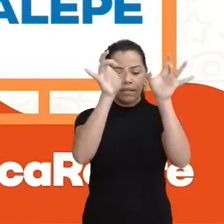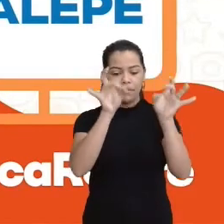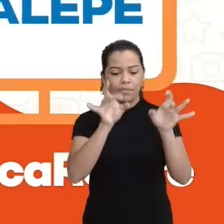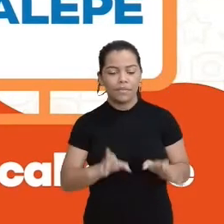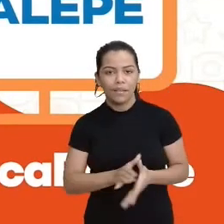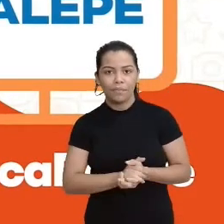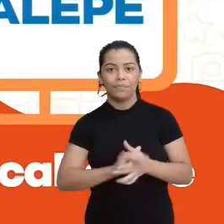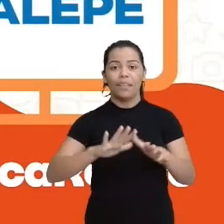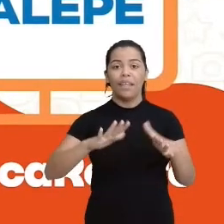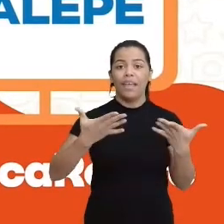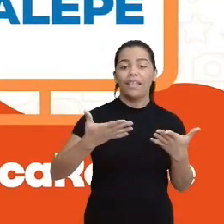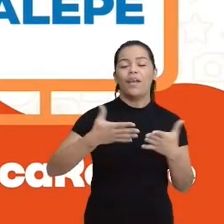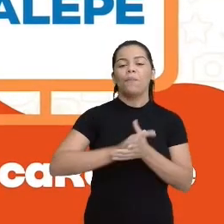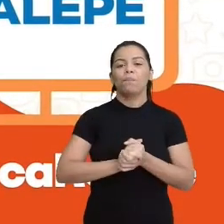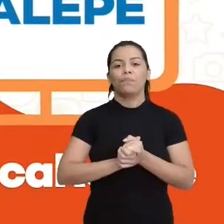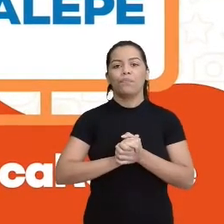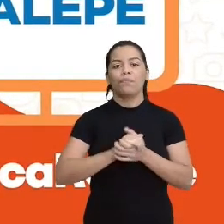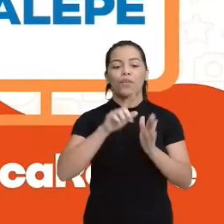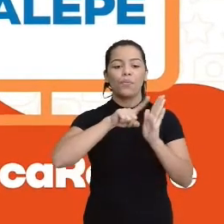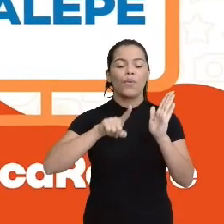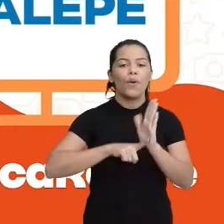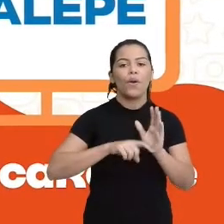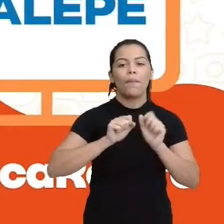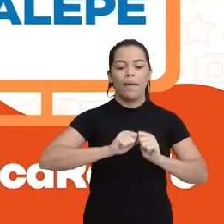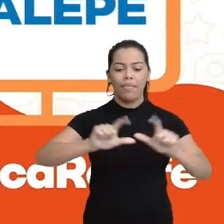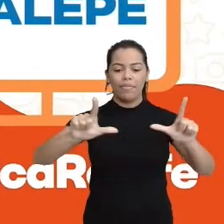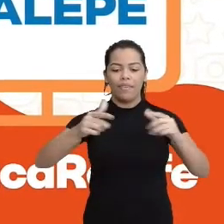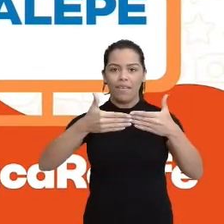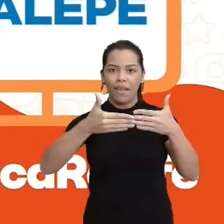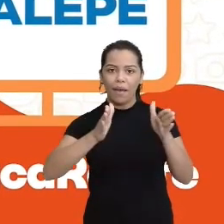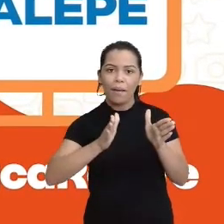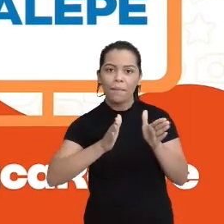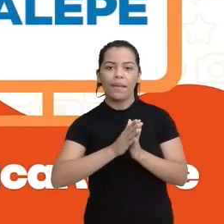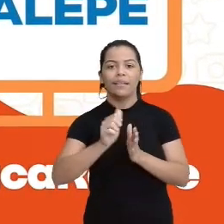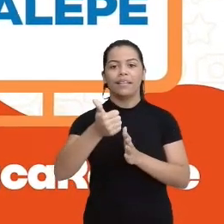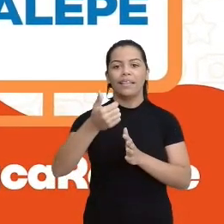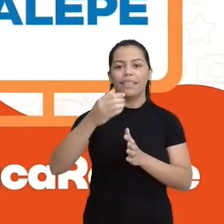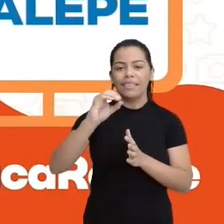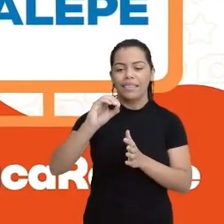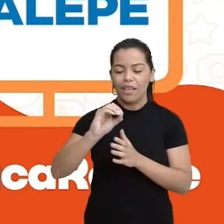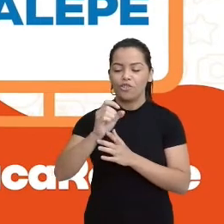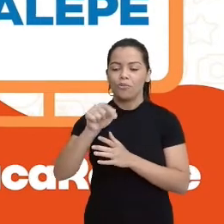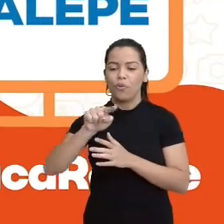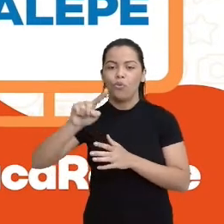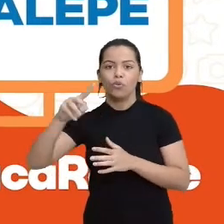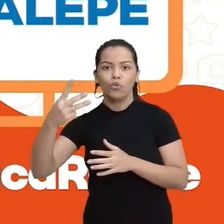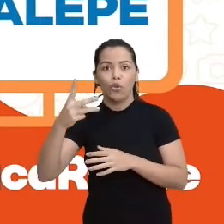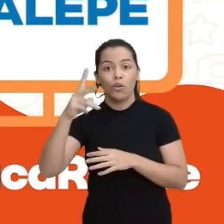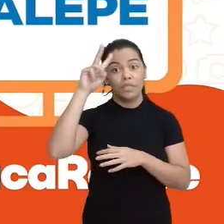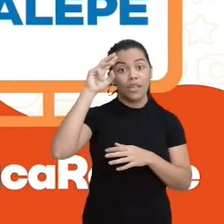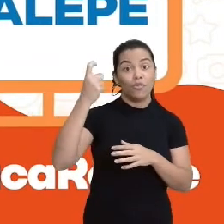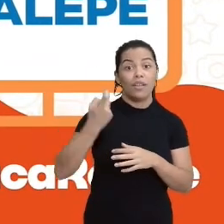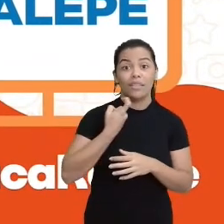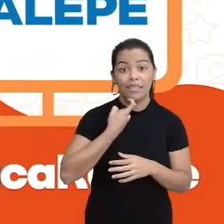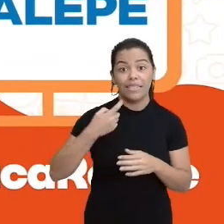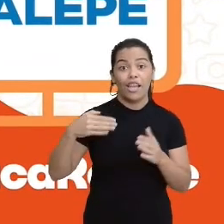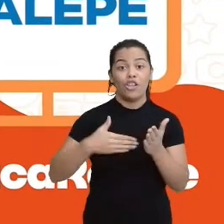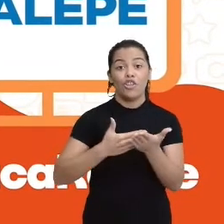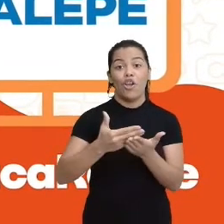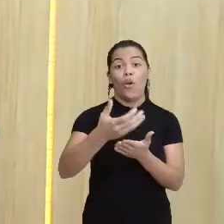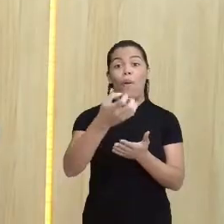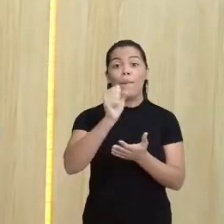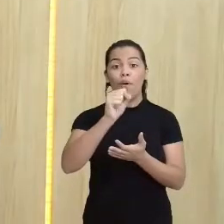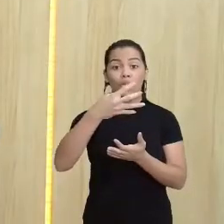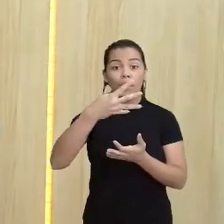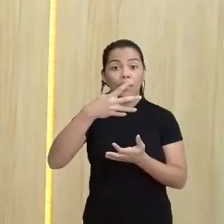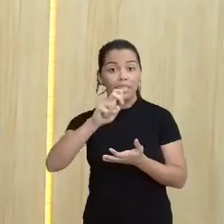O programa de educação inclusiva é na TV Alep, canal 10.2, de segunda a sexta-feira e começa às 8h45 da